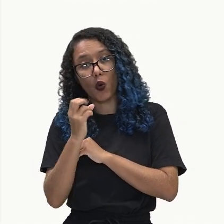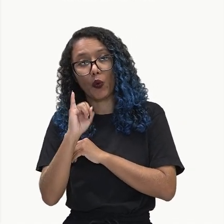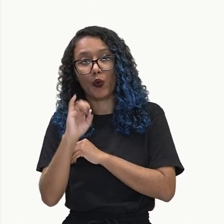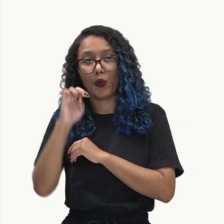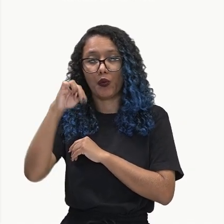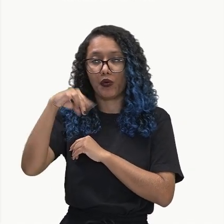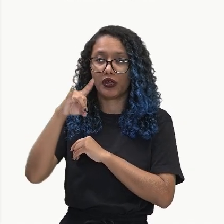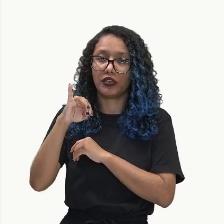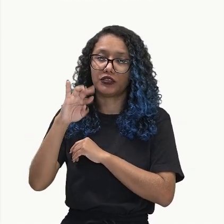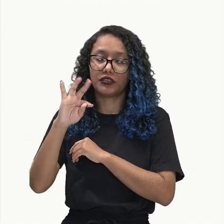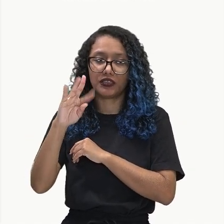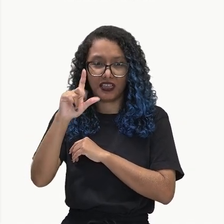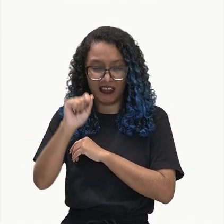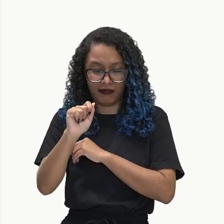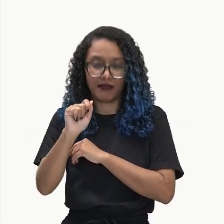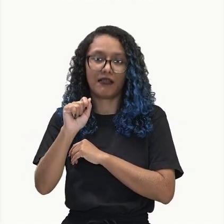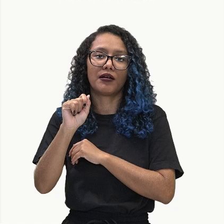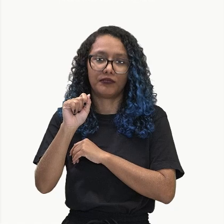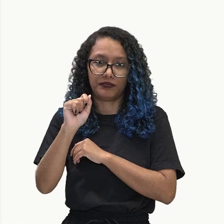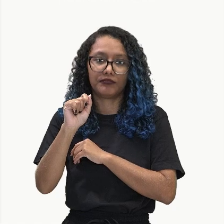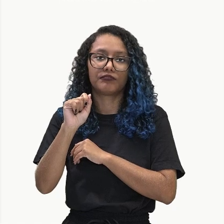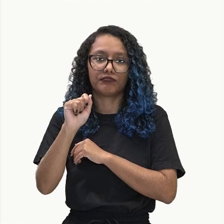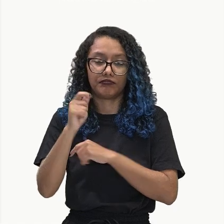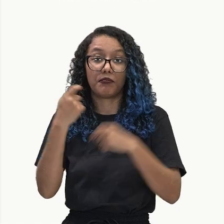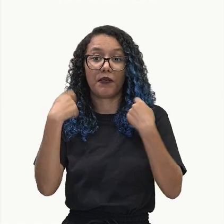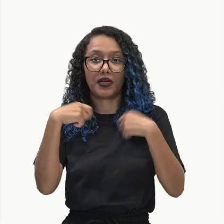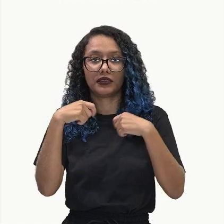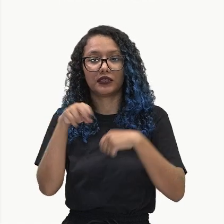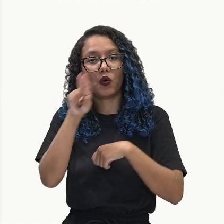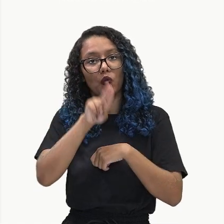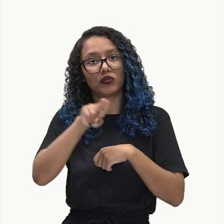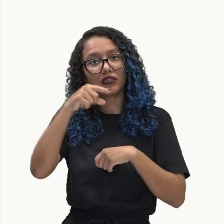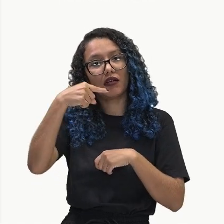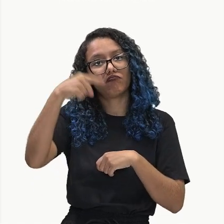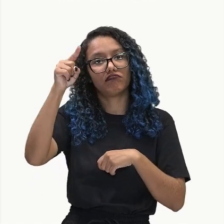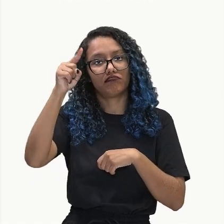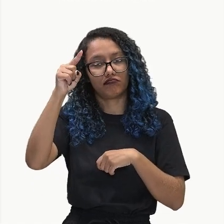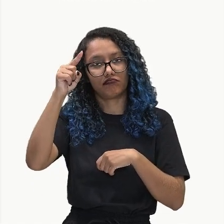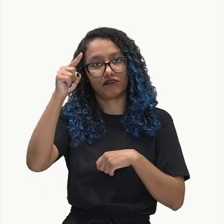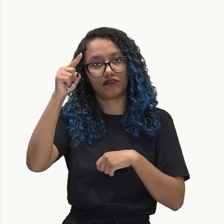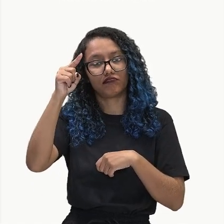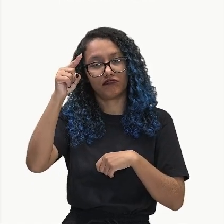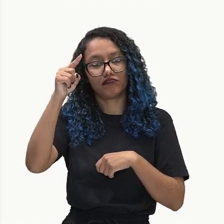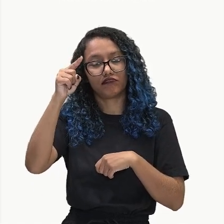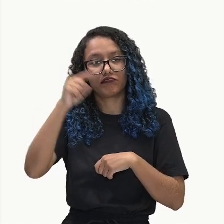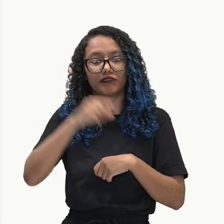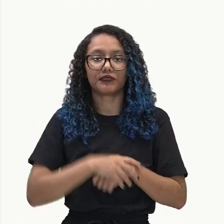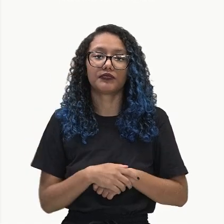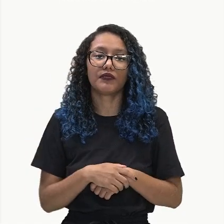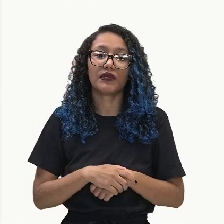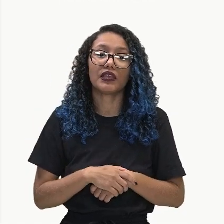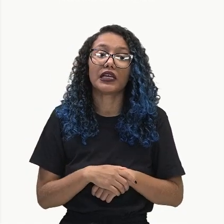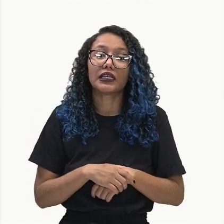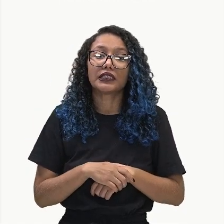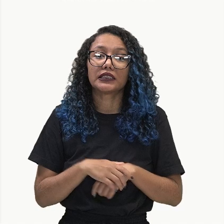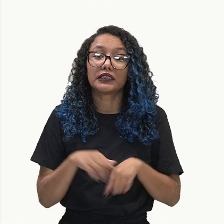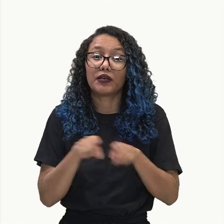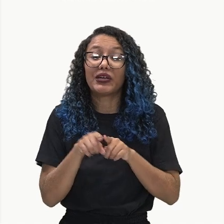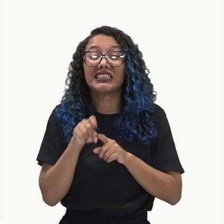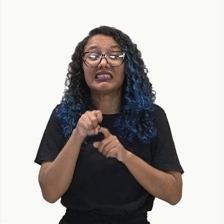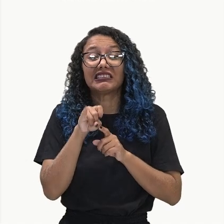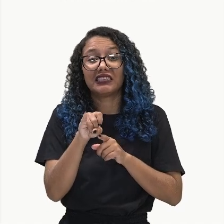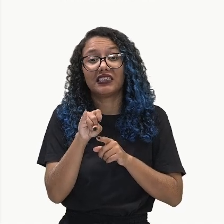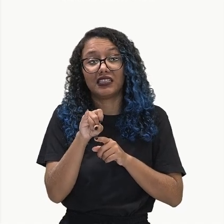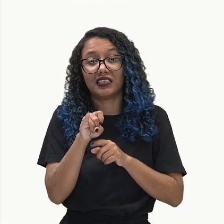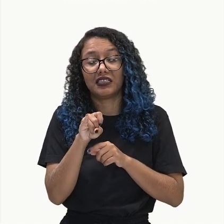nós formos fazer uma pergunta direta, tem que ter o acento lá em cima da vogal. E se a pergunta for indireta, também